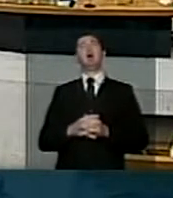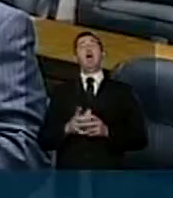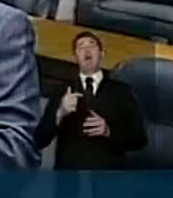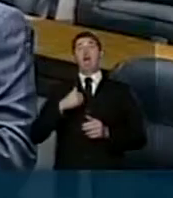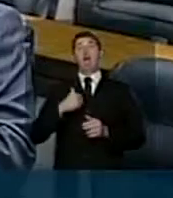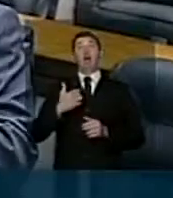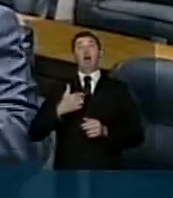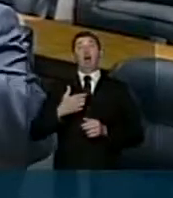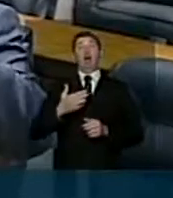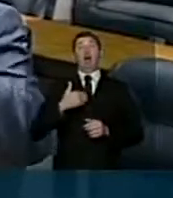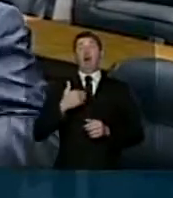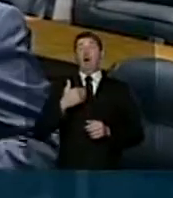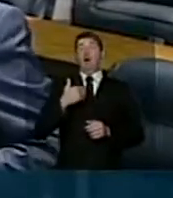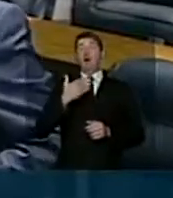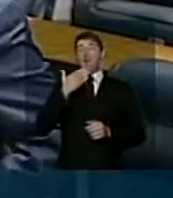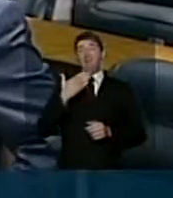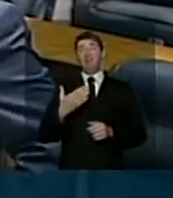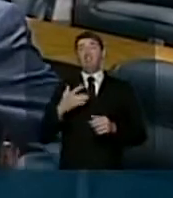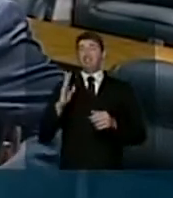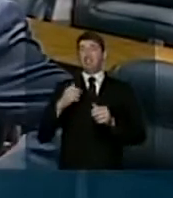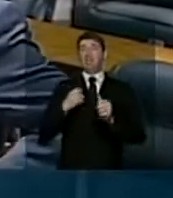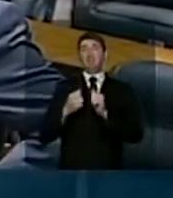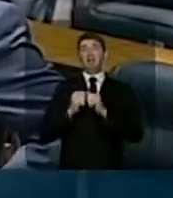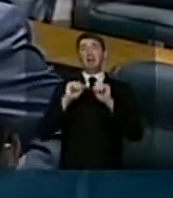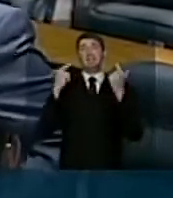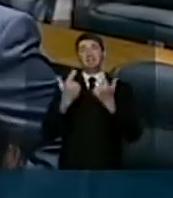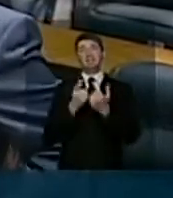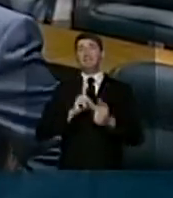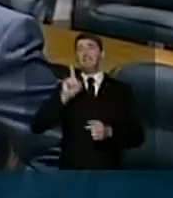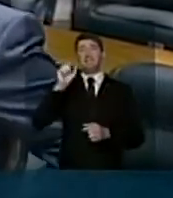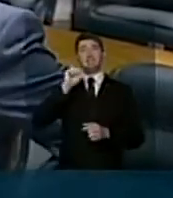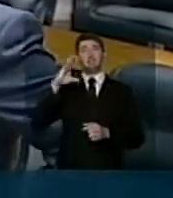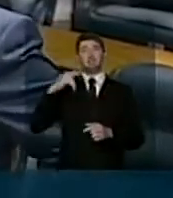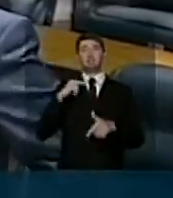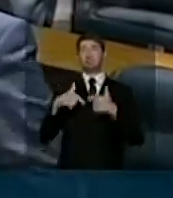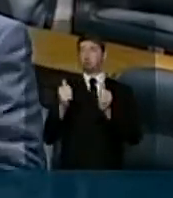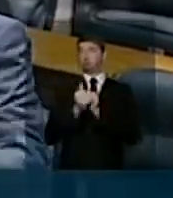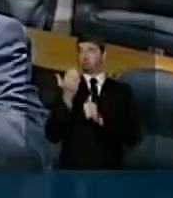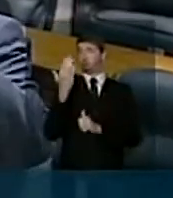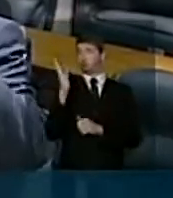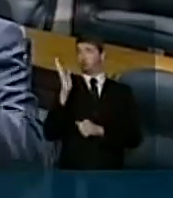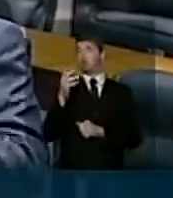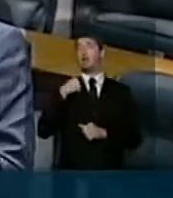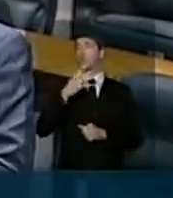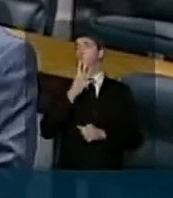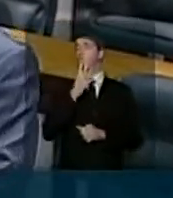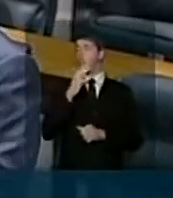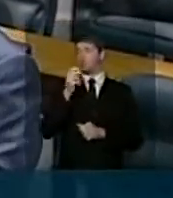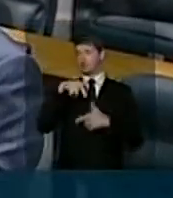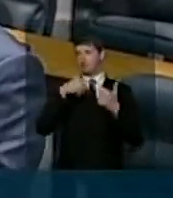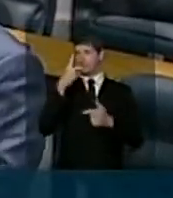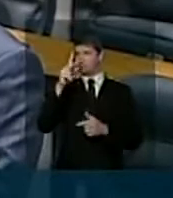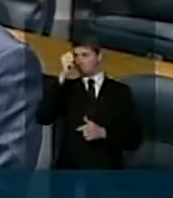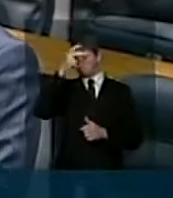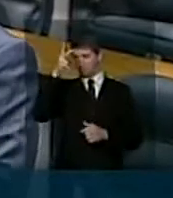o privilégio de ser seu companheiro na Assembleia em Santa Catarina, sei o prefeito que Vossa Excelência